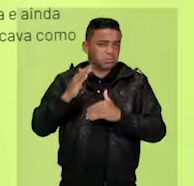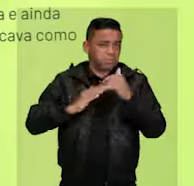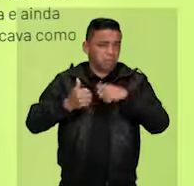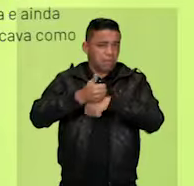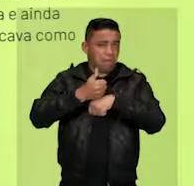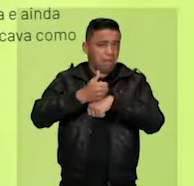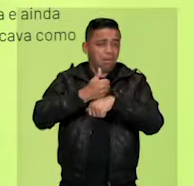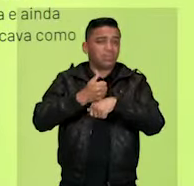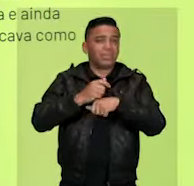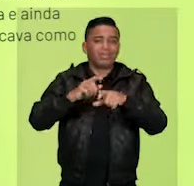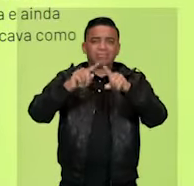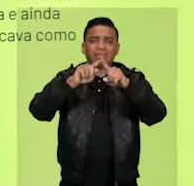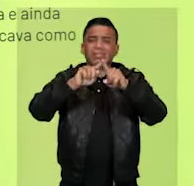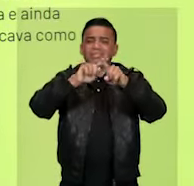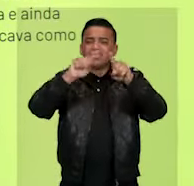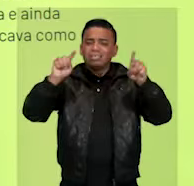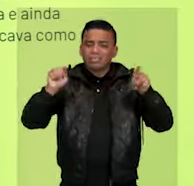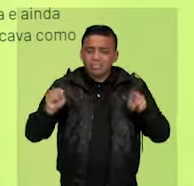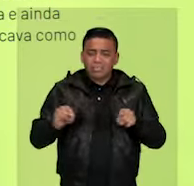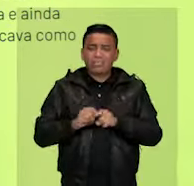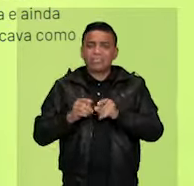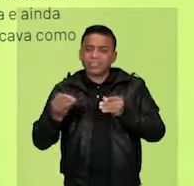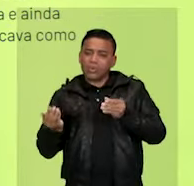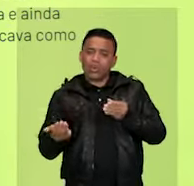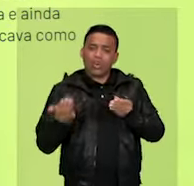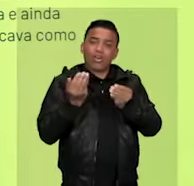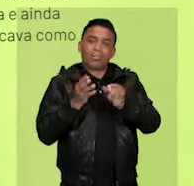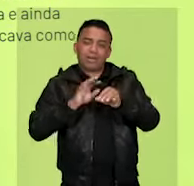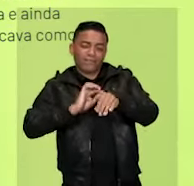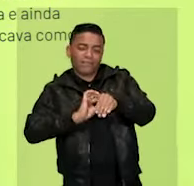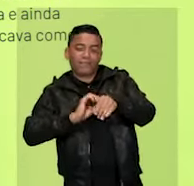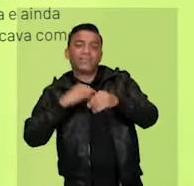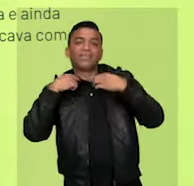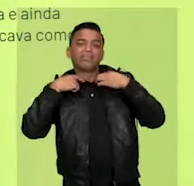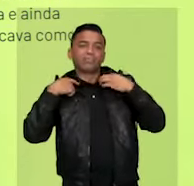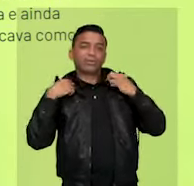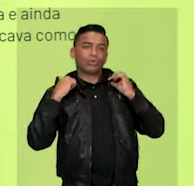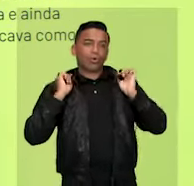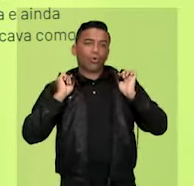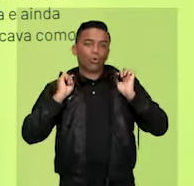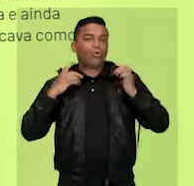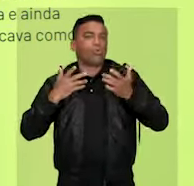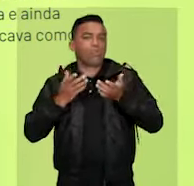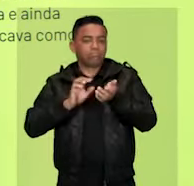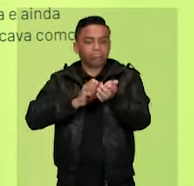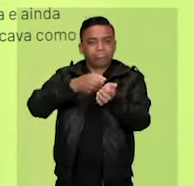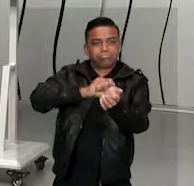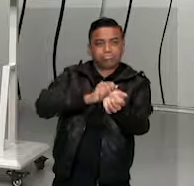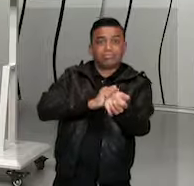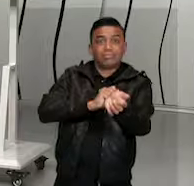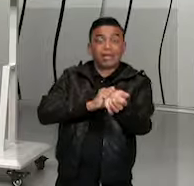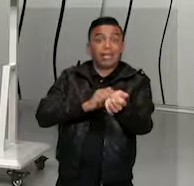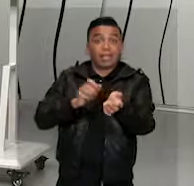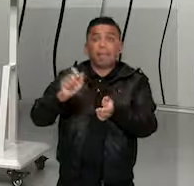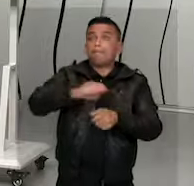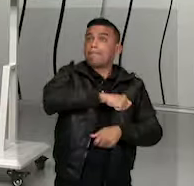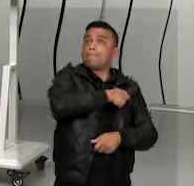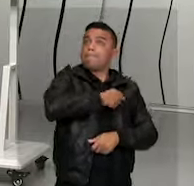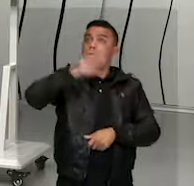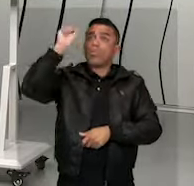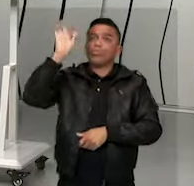firme, tem uma telinha por dentro para virar gola, virar lados, então ele fazia ternos. Então ele bateu e matou